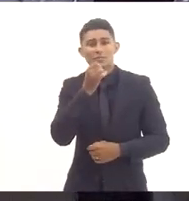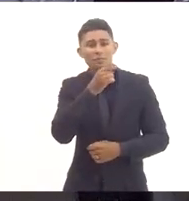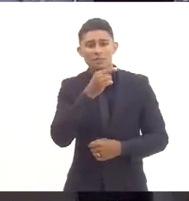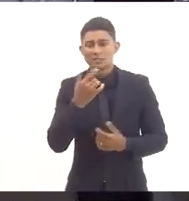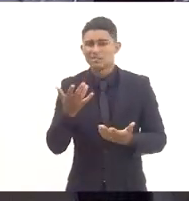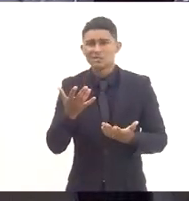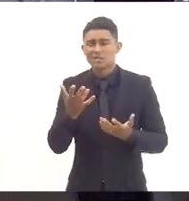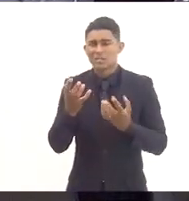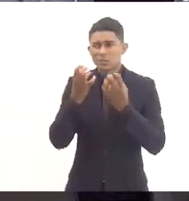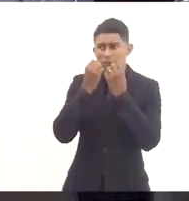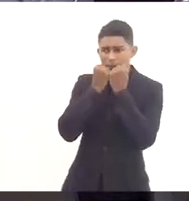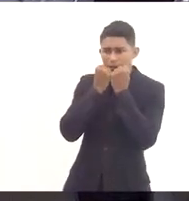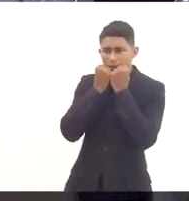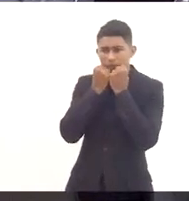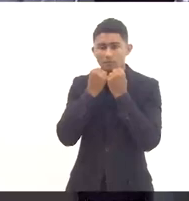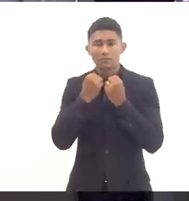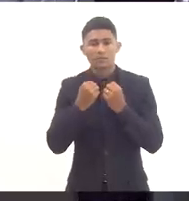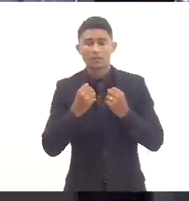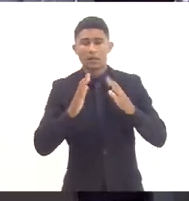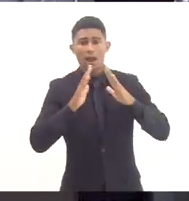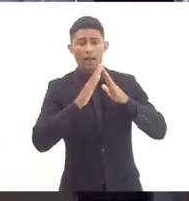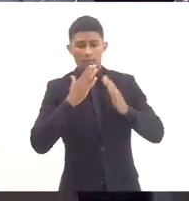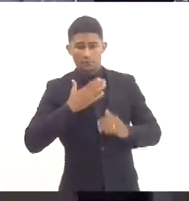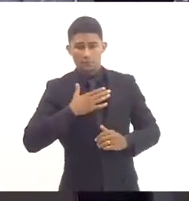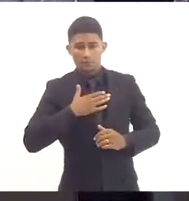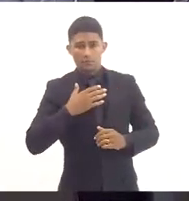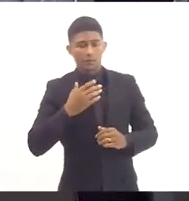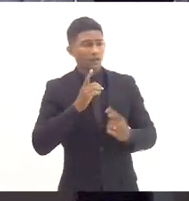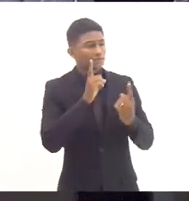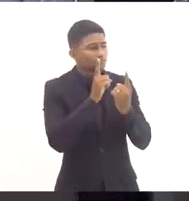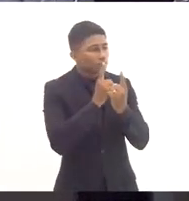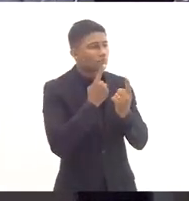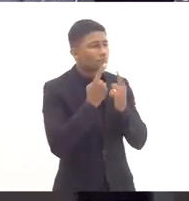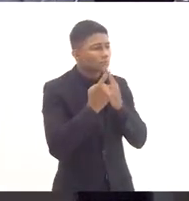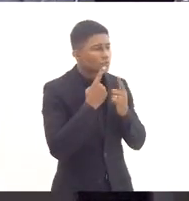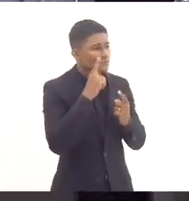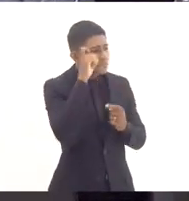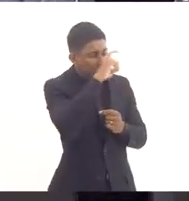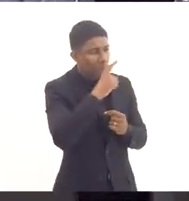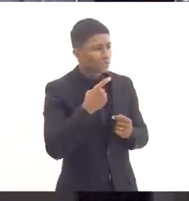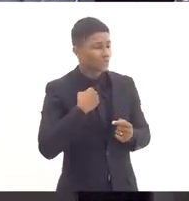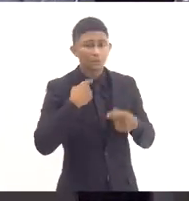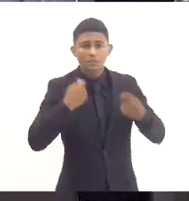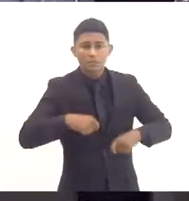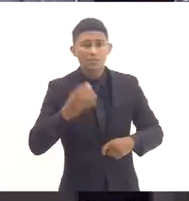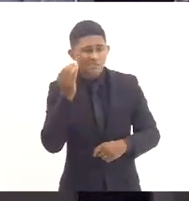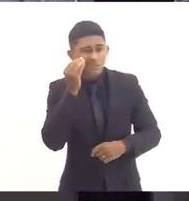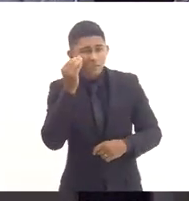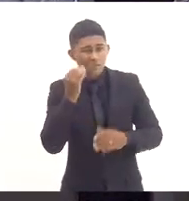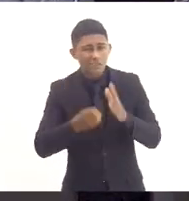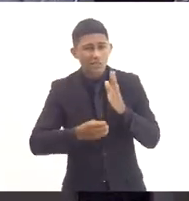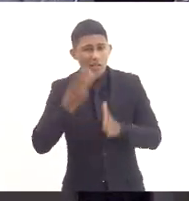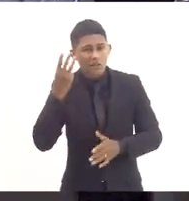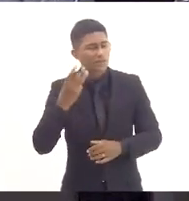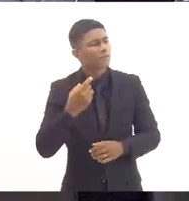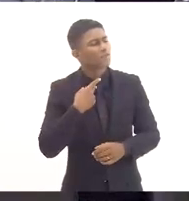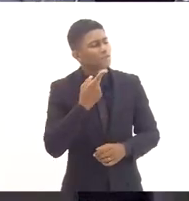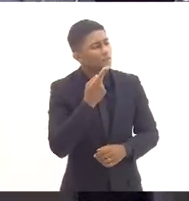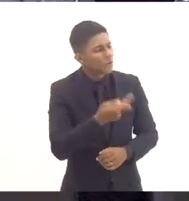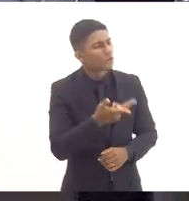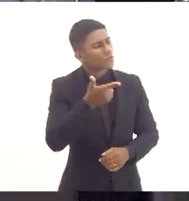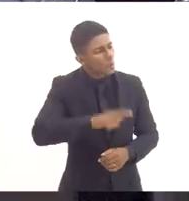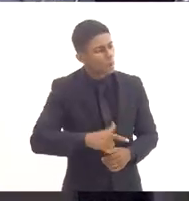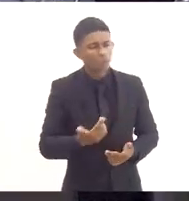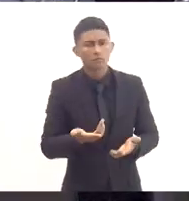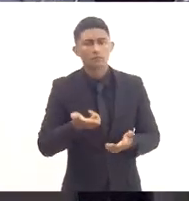direito dele não querer falar ele não fala comigo dentro de casa para eu ouvir a voz dele tem que falar três vezes não vi fala de